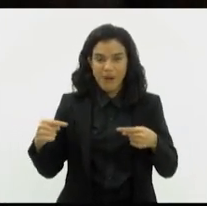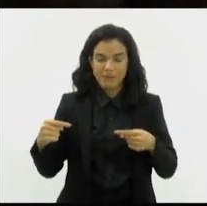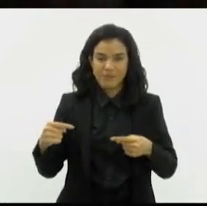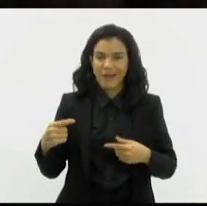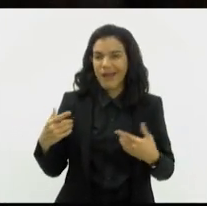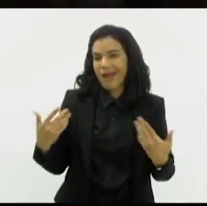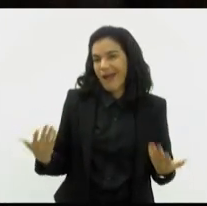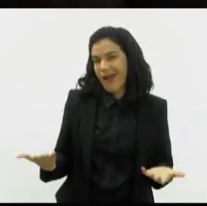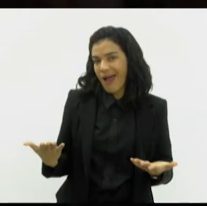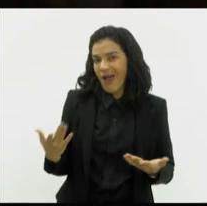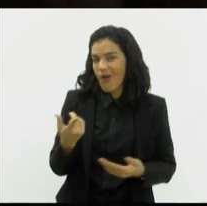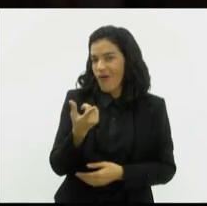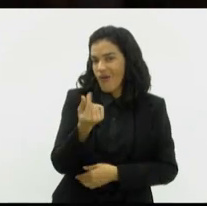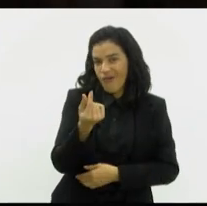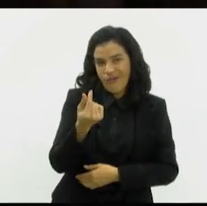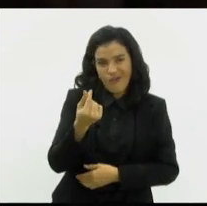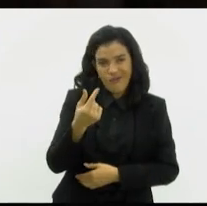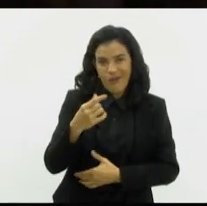mas a carne baixou.